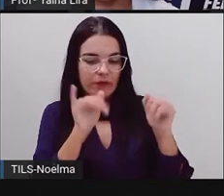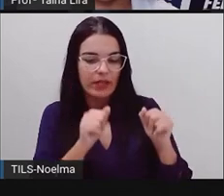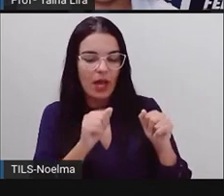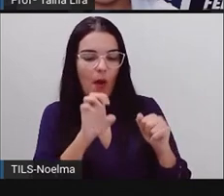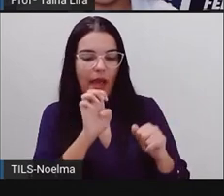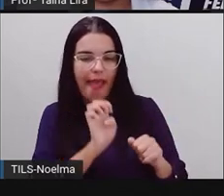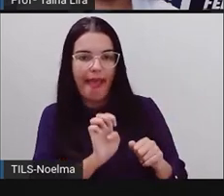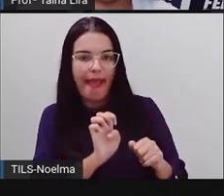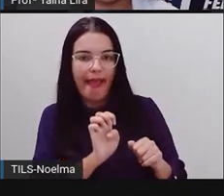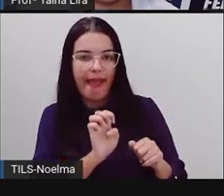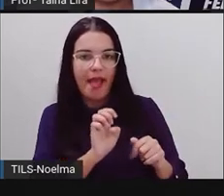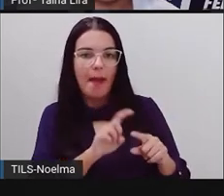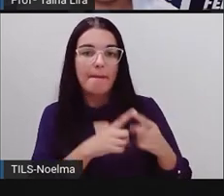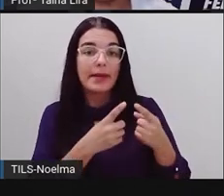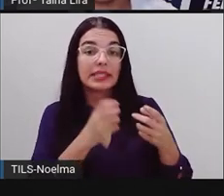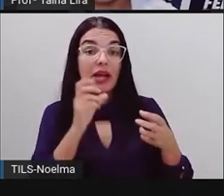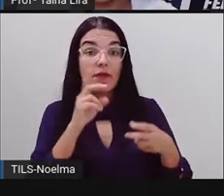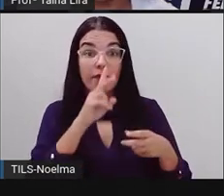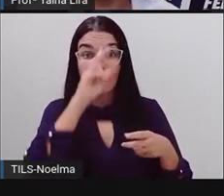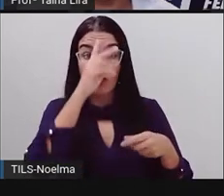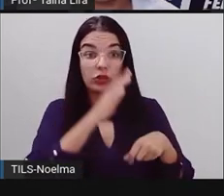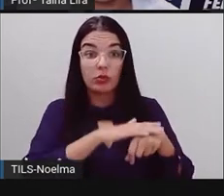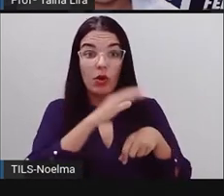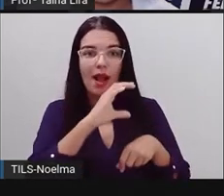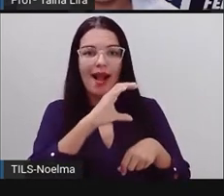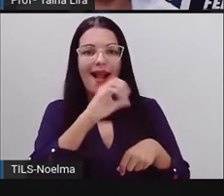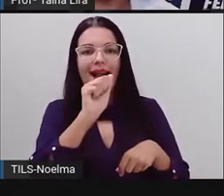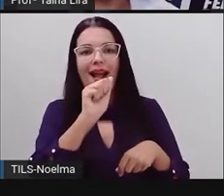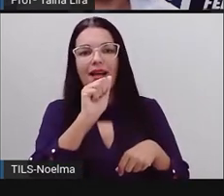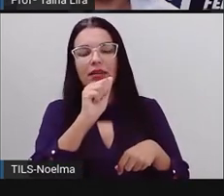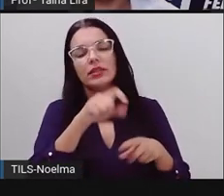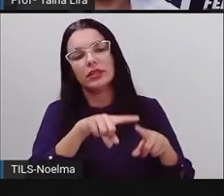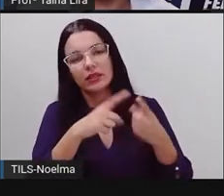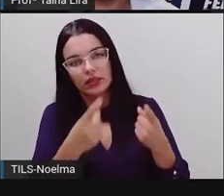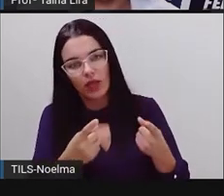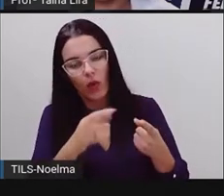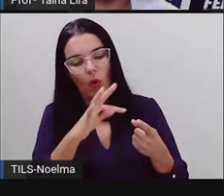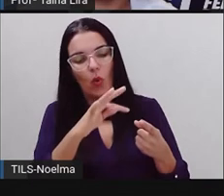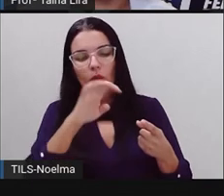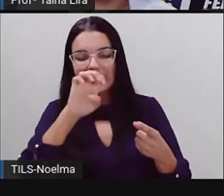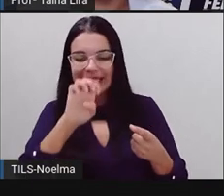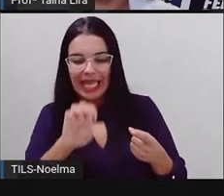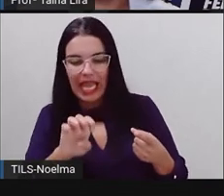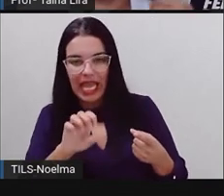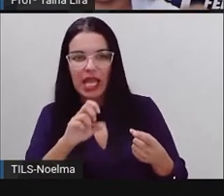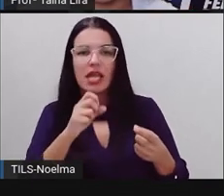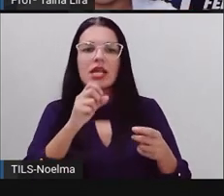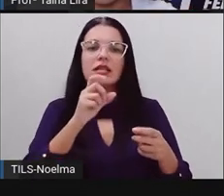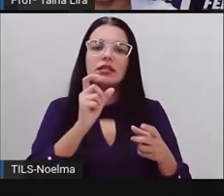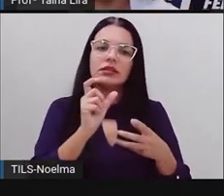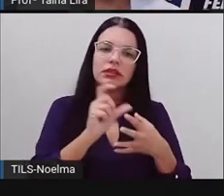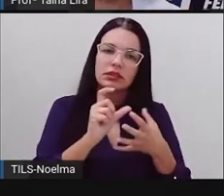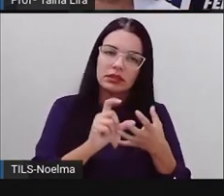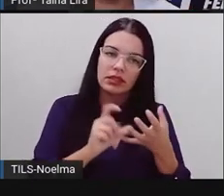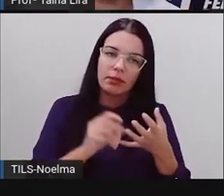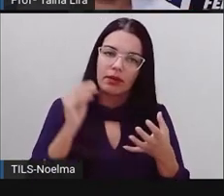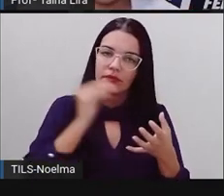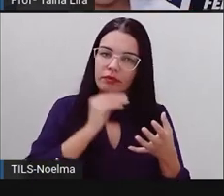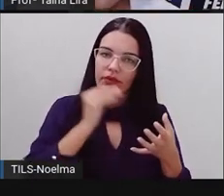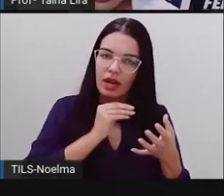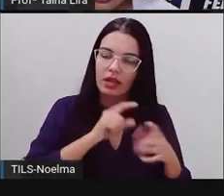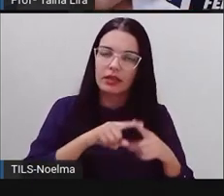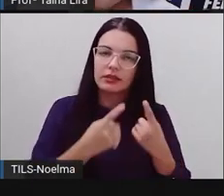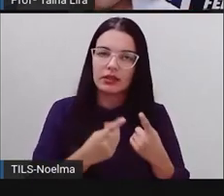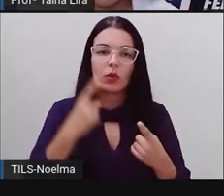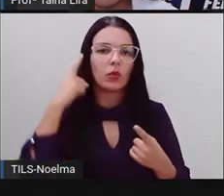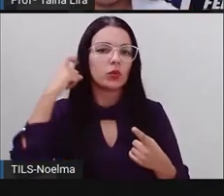abacate a sílaba mais forte ó o cá então o tia aqui é uma sílaba fraca se